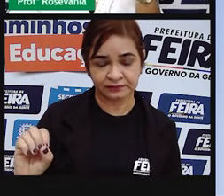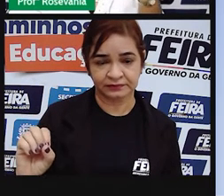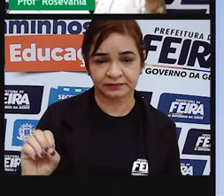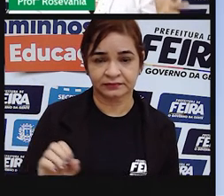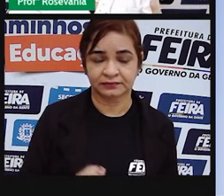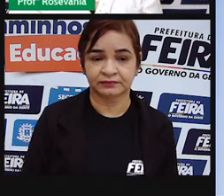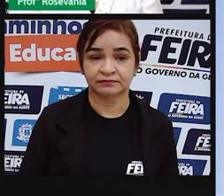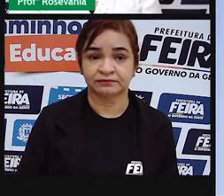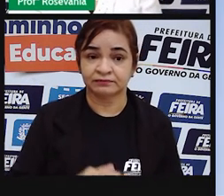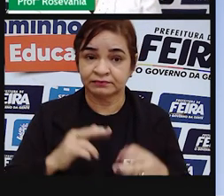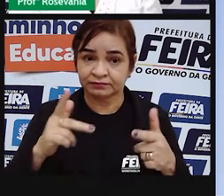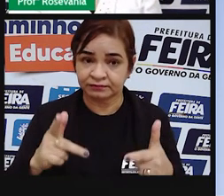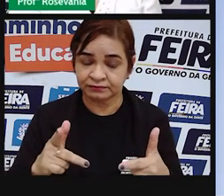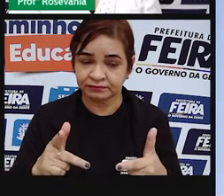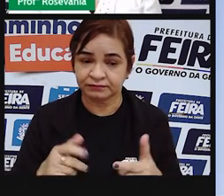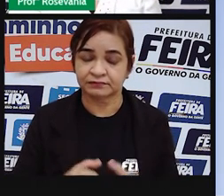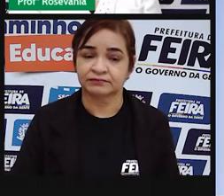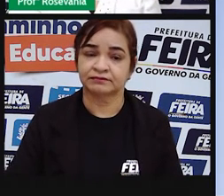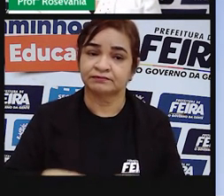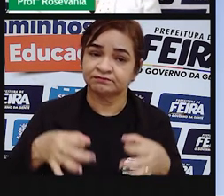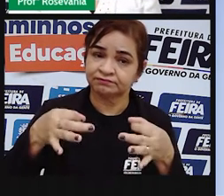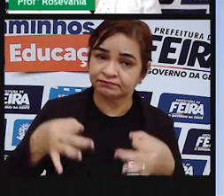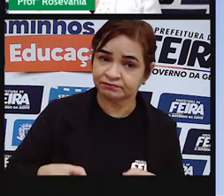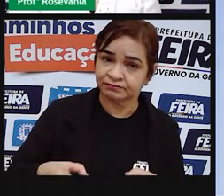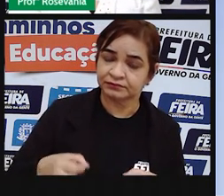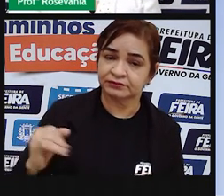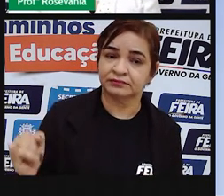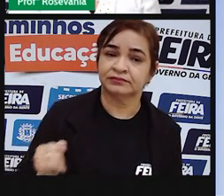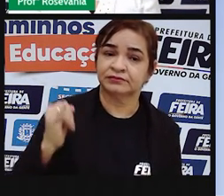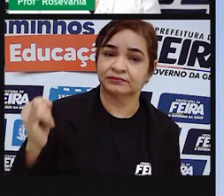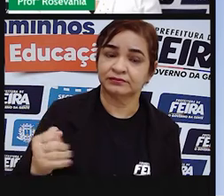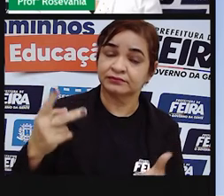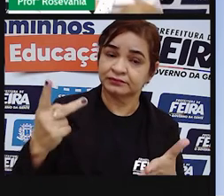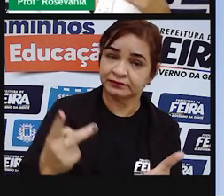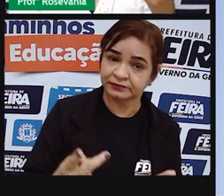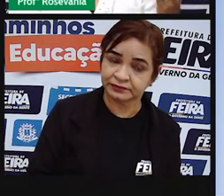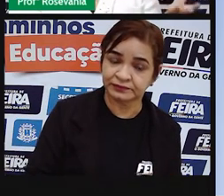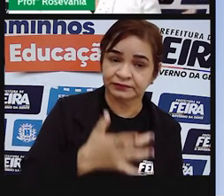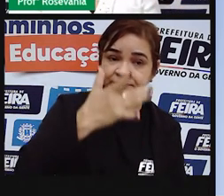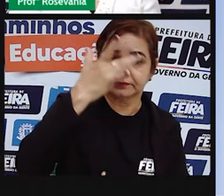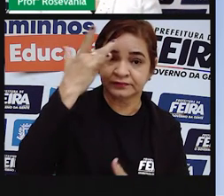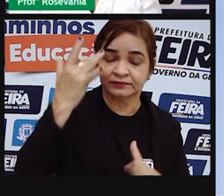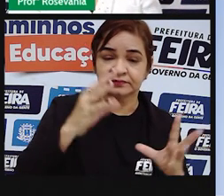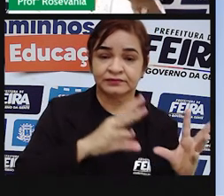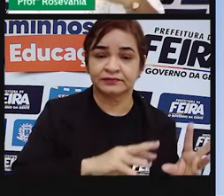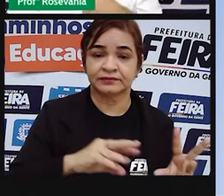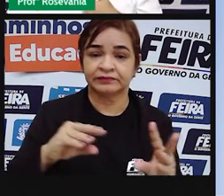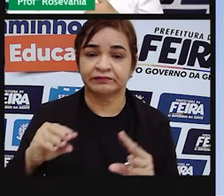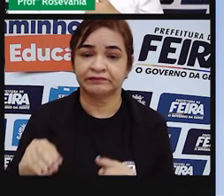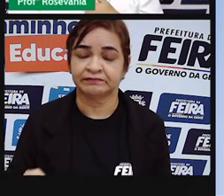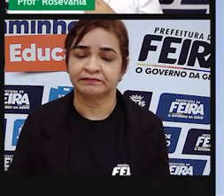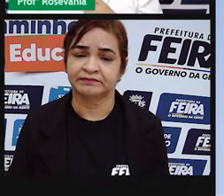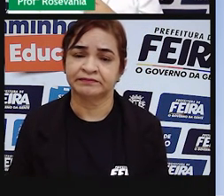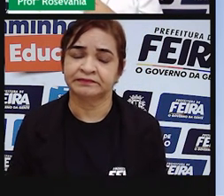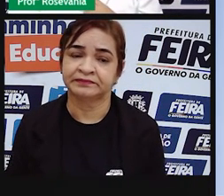assim, fatos marcantes que fizeram com que as pessoas saíssem. Eu acho que não tem uma pessoa